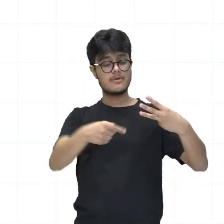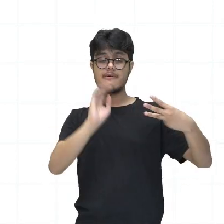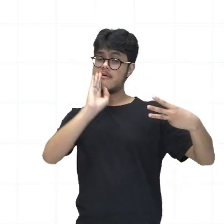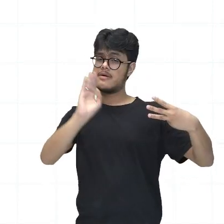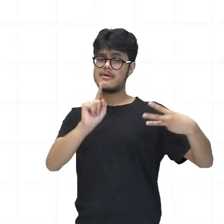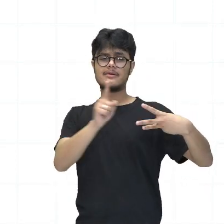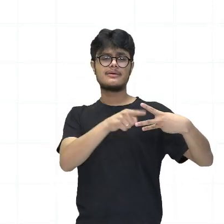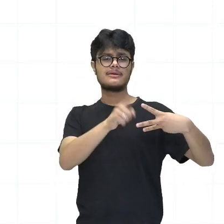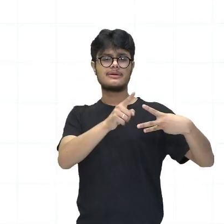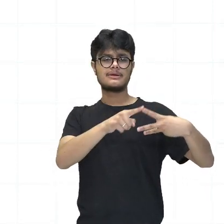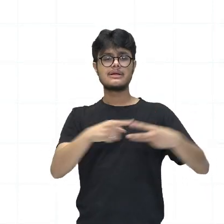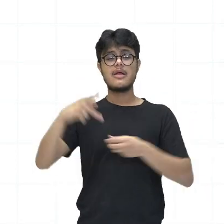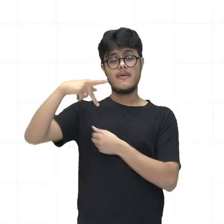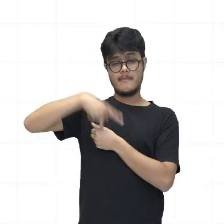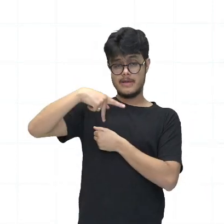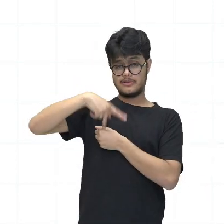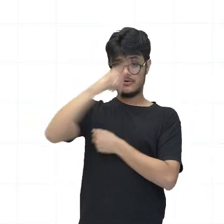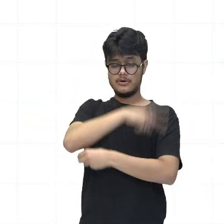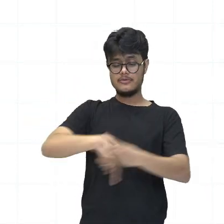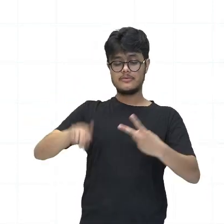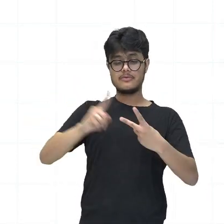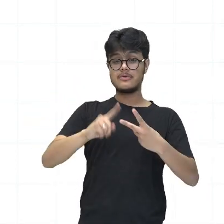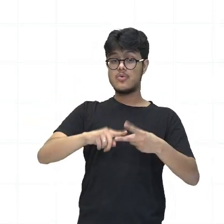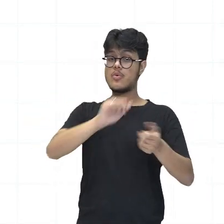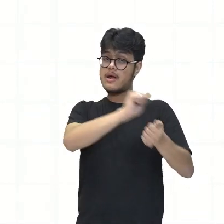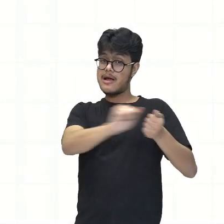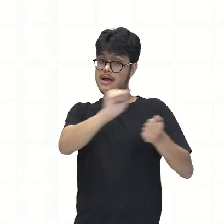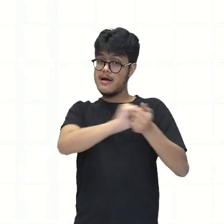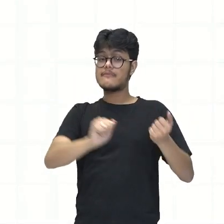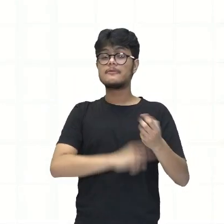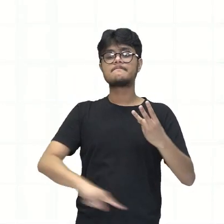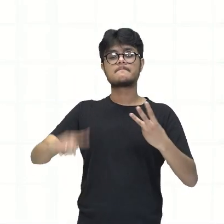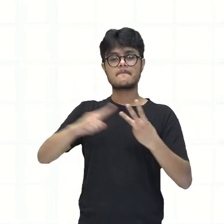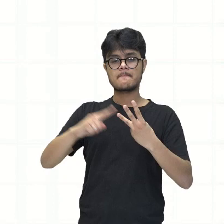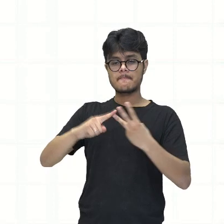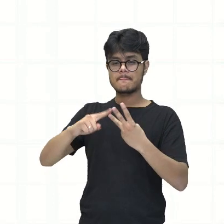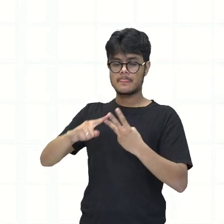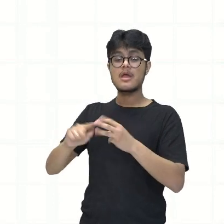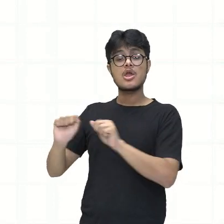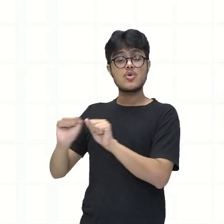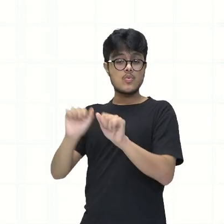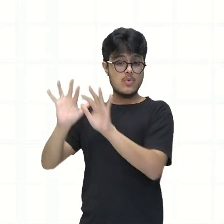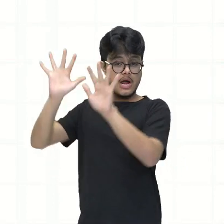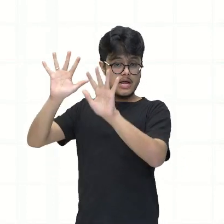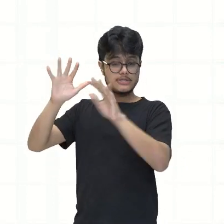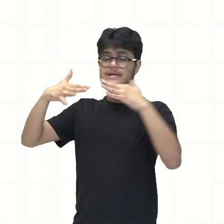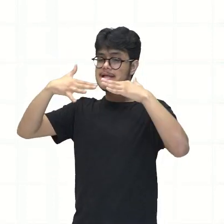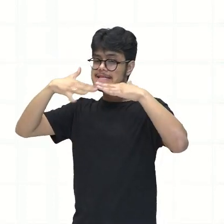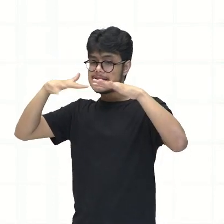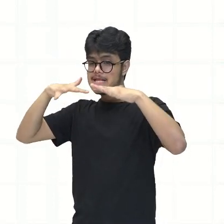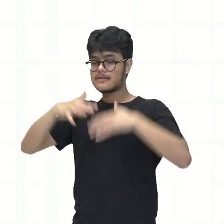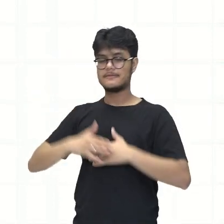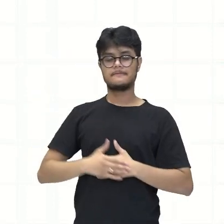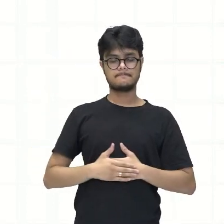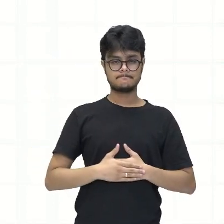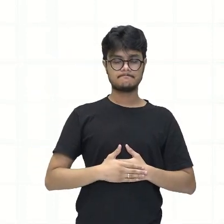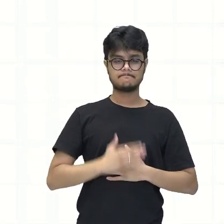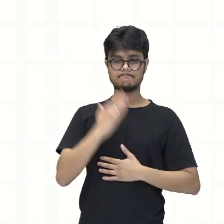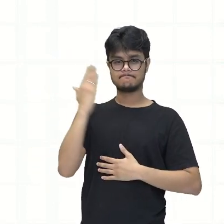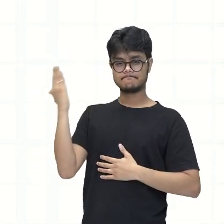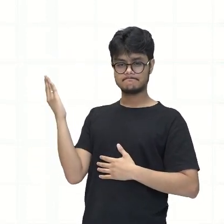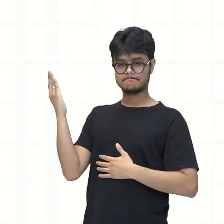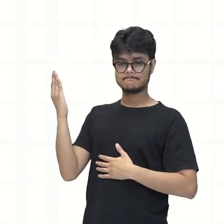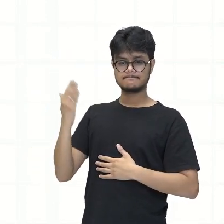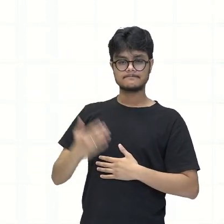principais tipos de combustíveis fósseis? O carvão mineral, o petróleo e também